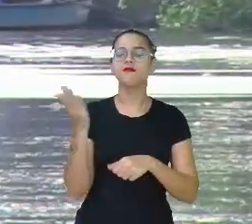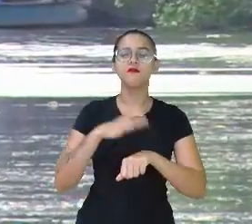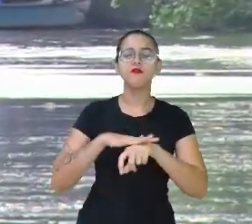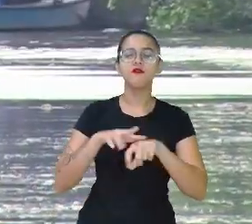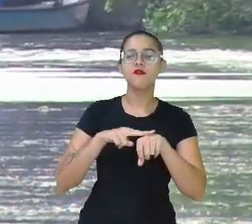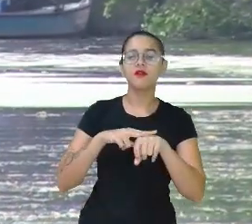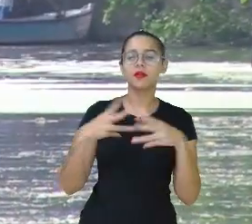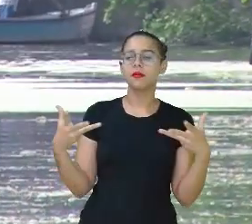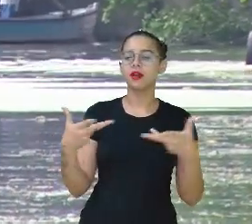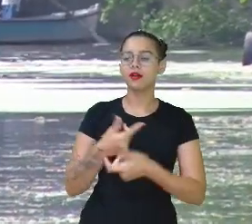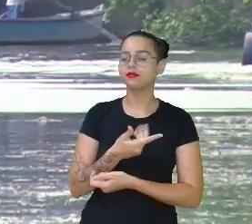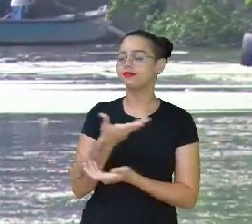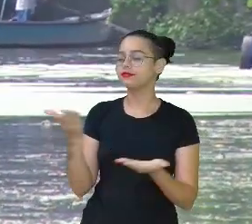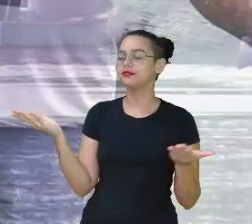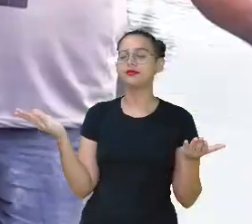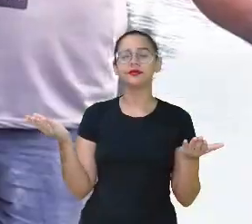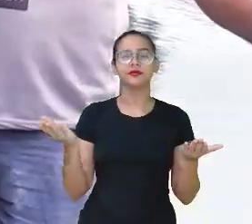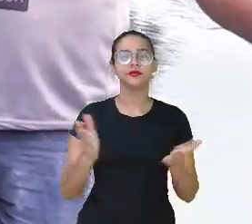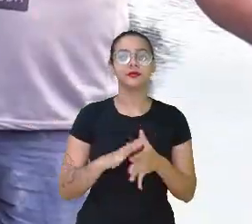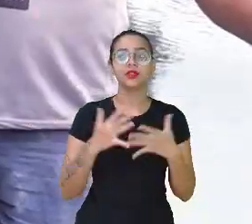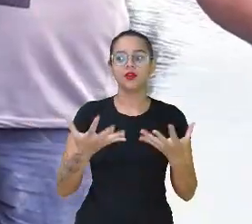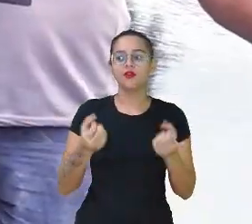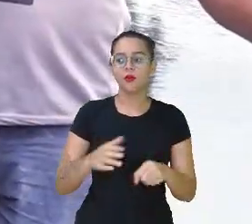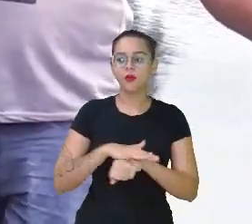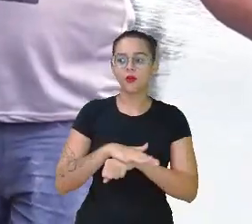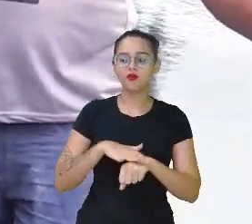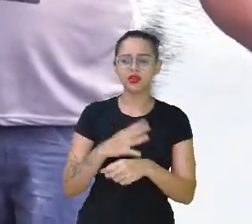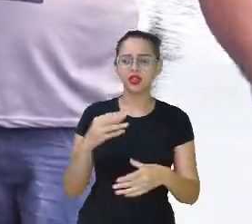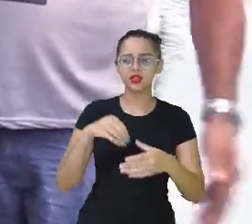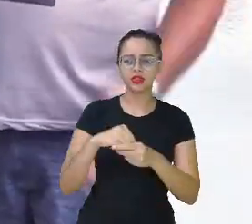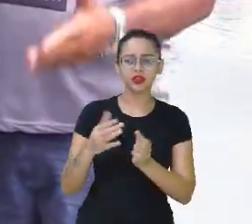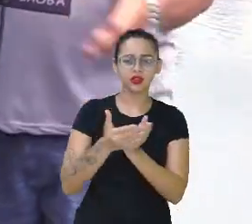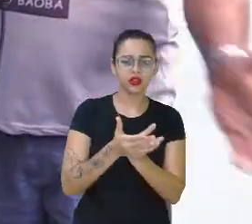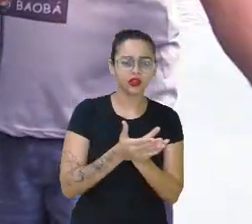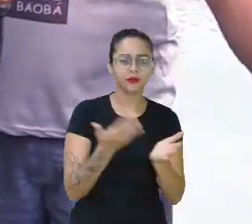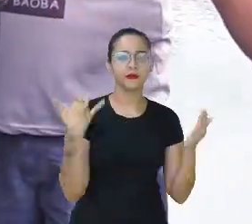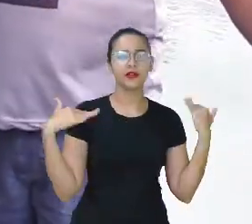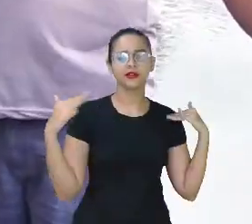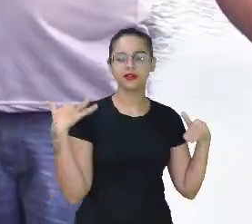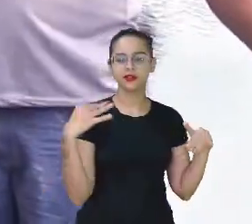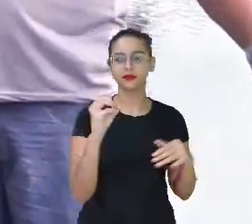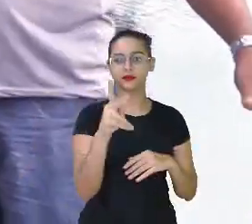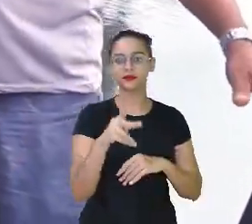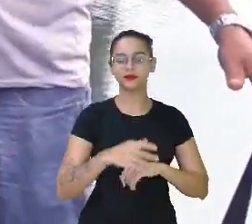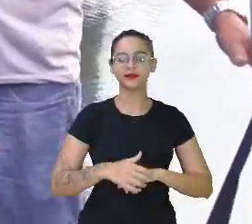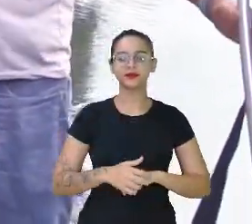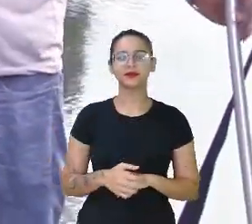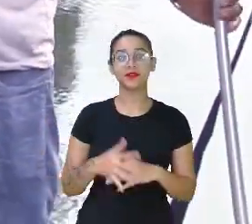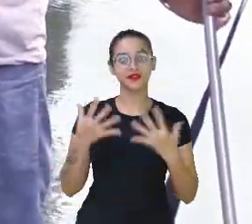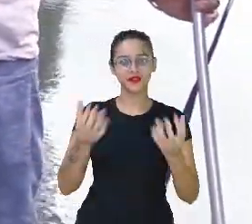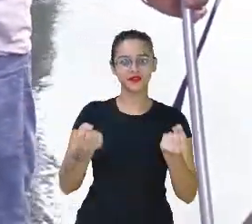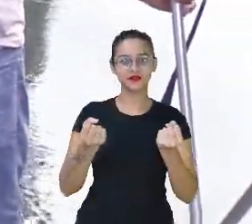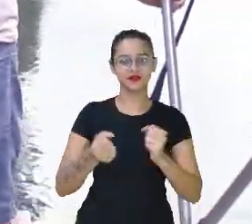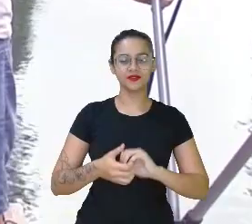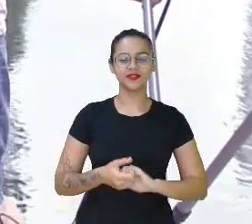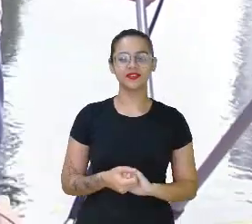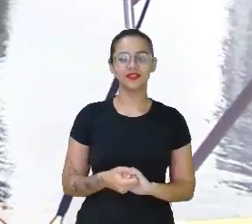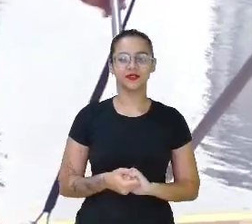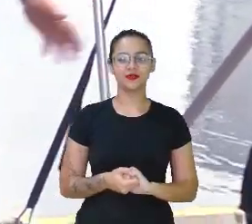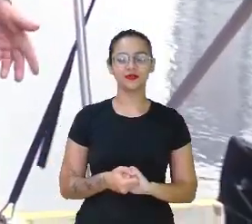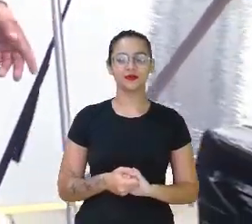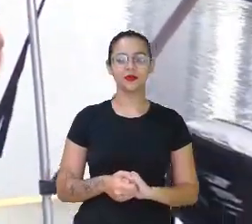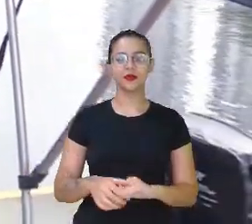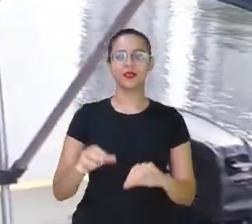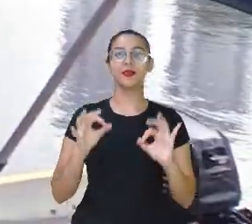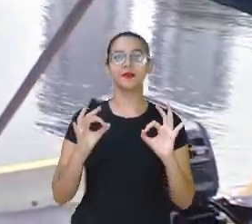maravilhoso. Então, vamos conversar dentro do barco, vamos conversar passeando? Vamos seguir. Vamos lá. embora. Esse passeio maravilhoso.